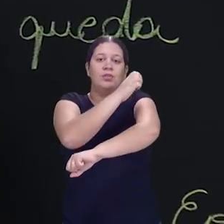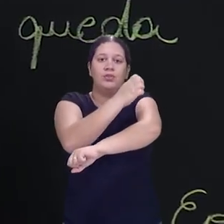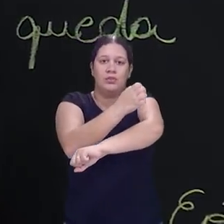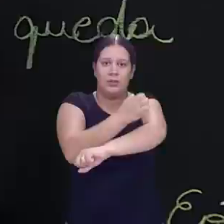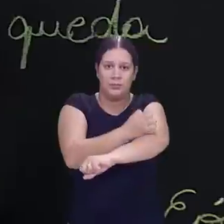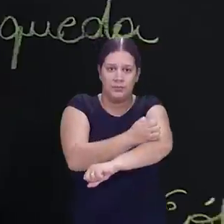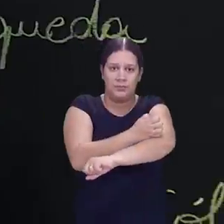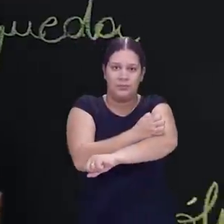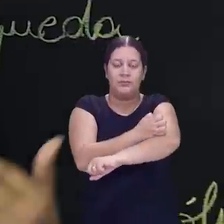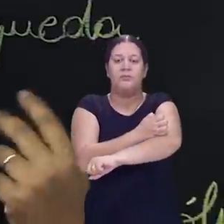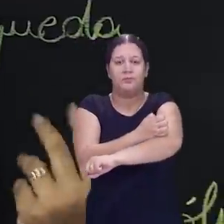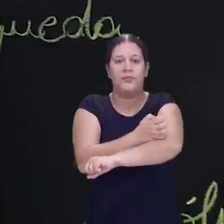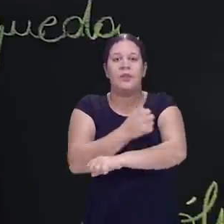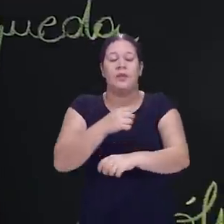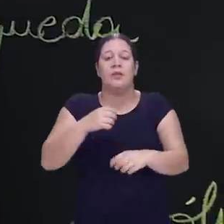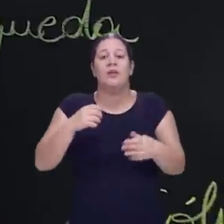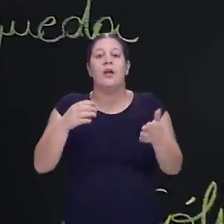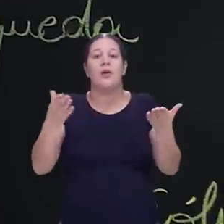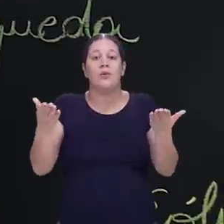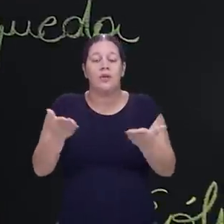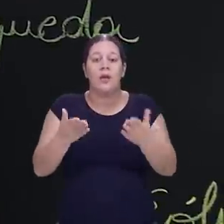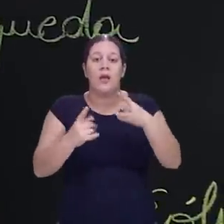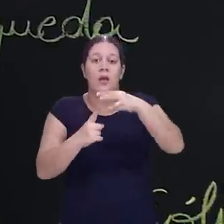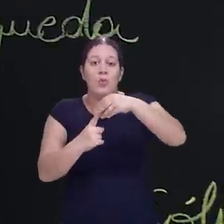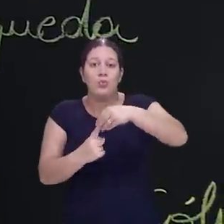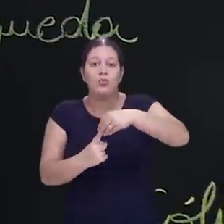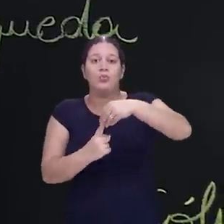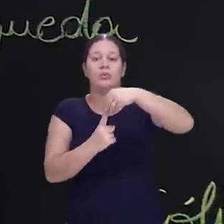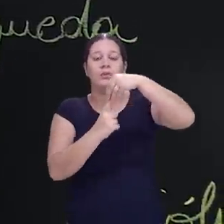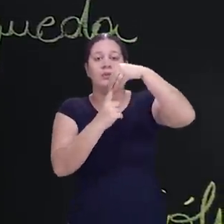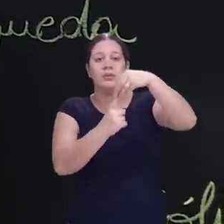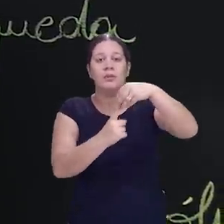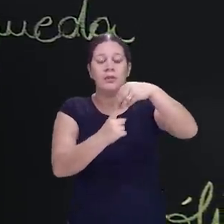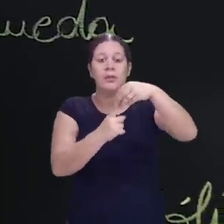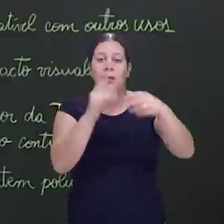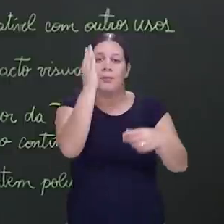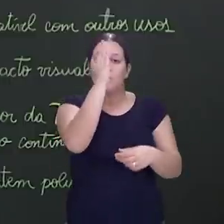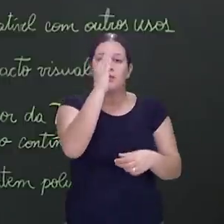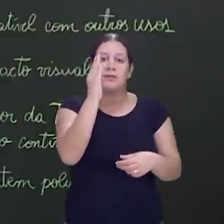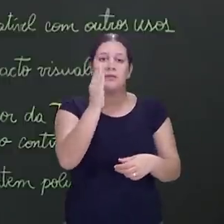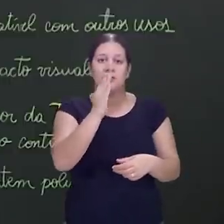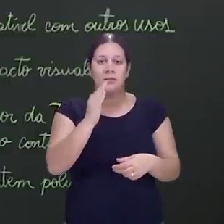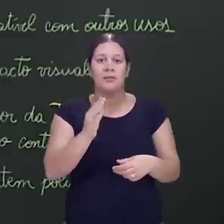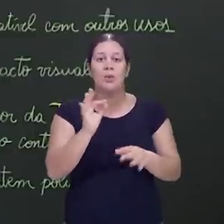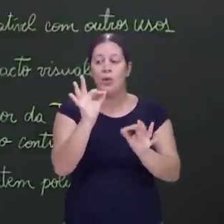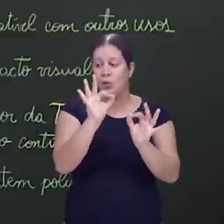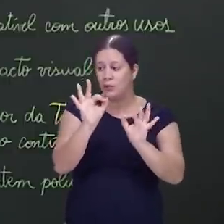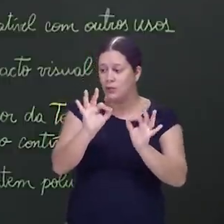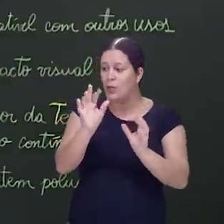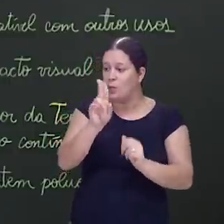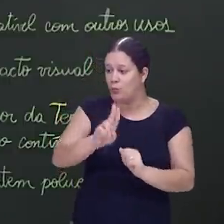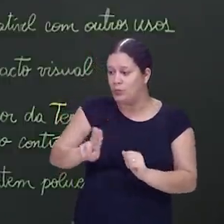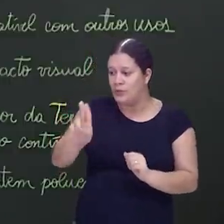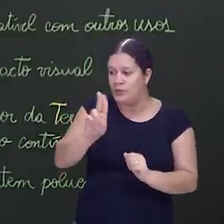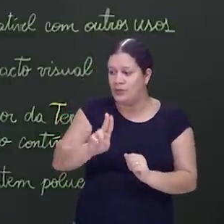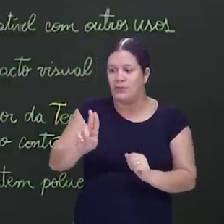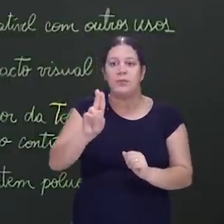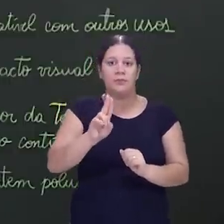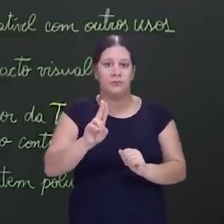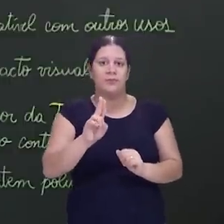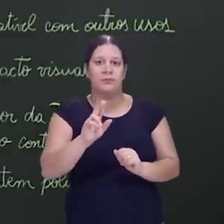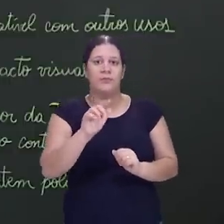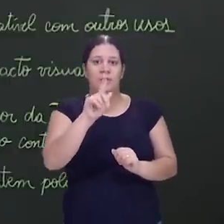geotérmica. A geotérmica dessas que a gente falou é a única que o Brasil não utiliza. Ela é bastante utilizada nas